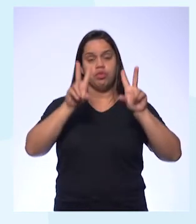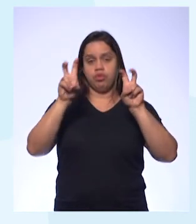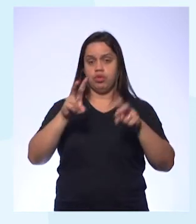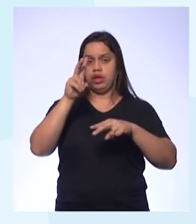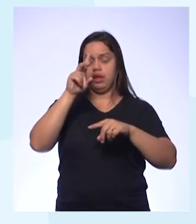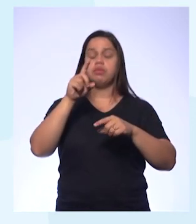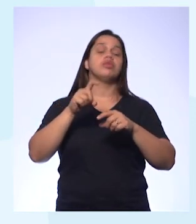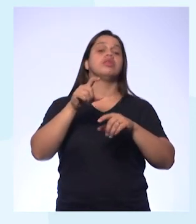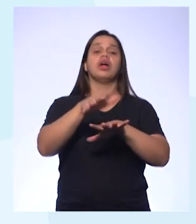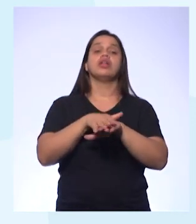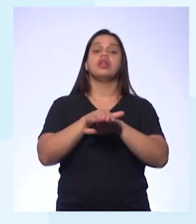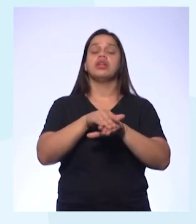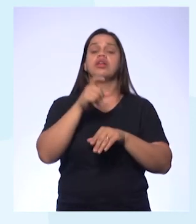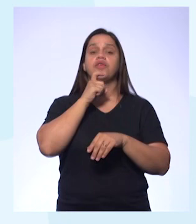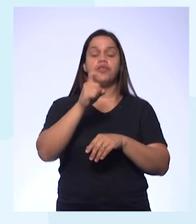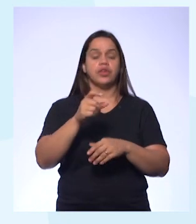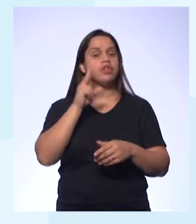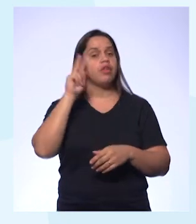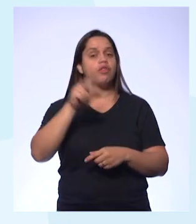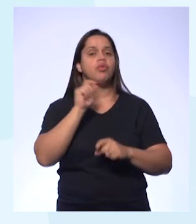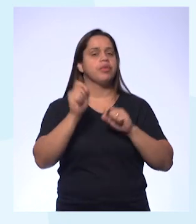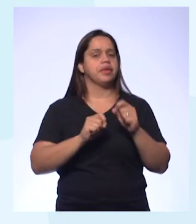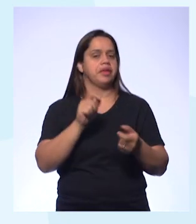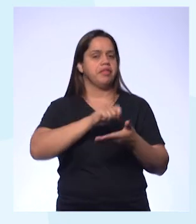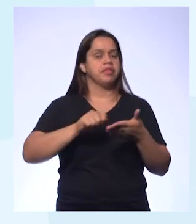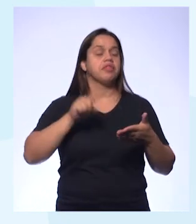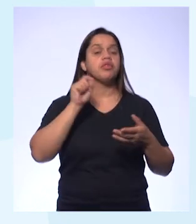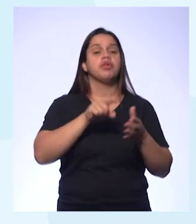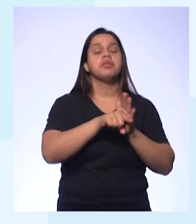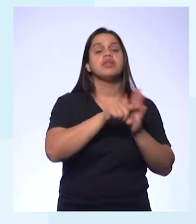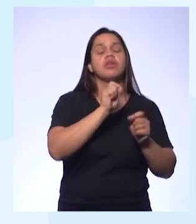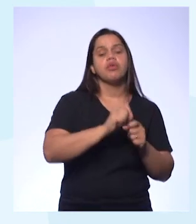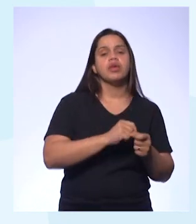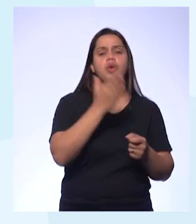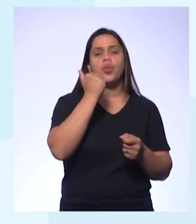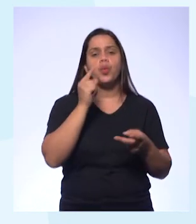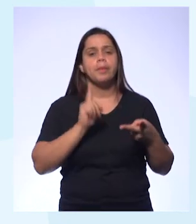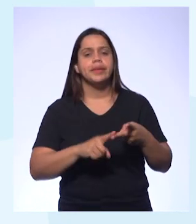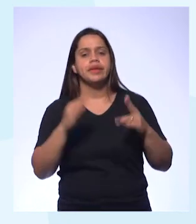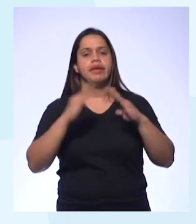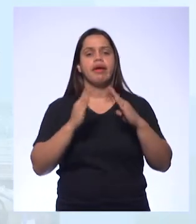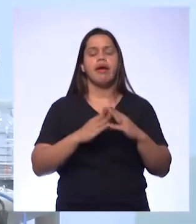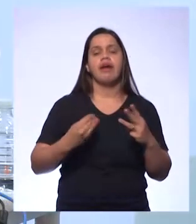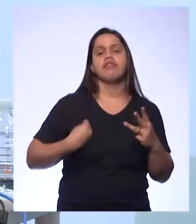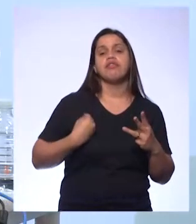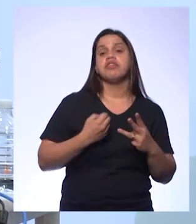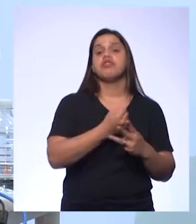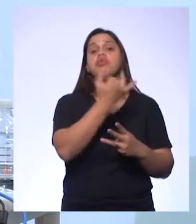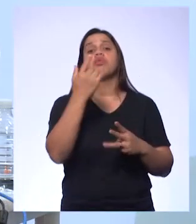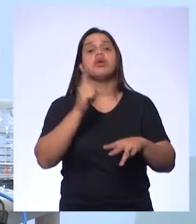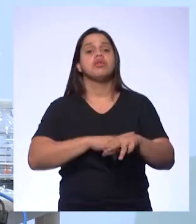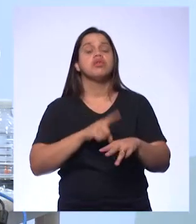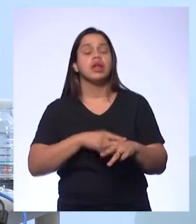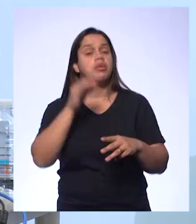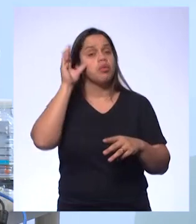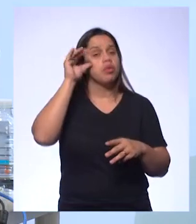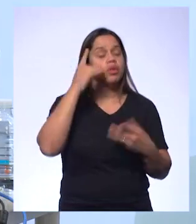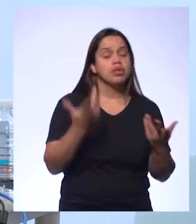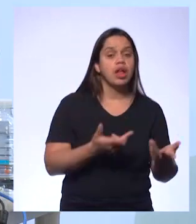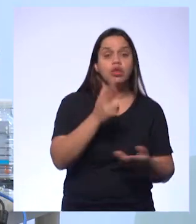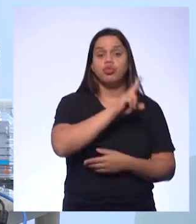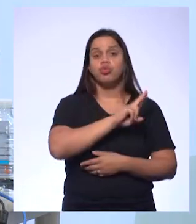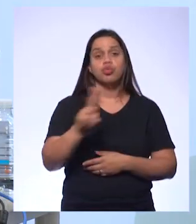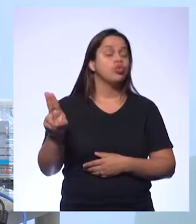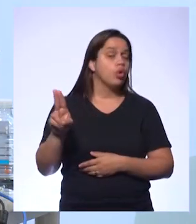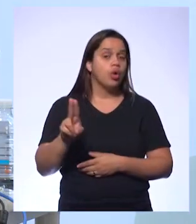você vai anotar lá o quê? Alimentação básica, habitat, tempo de vida, curiosidade, nome popular do